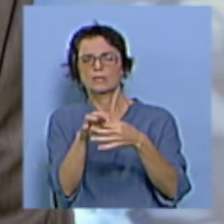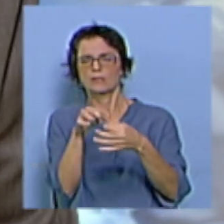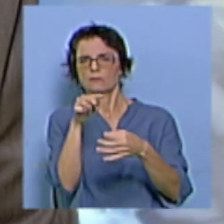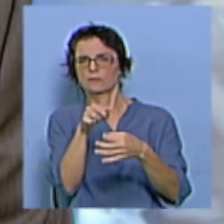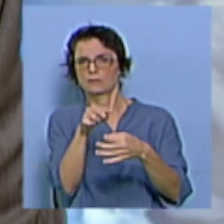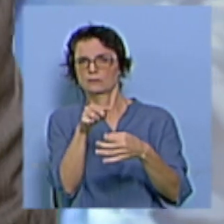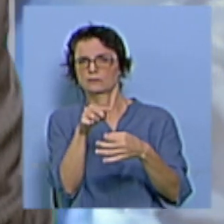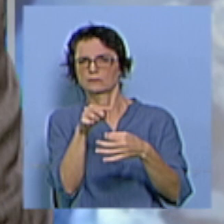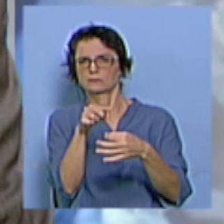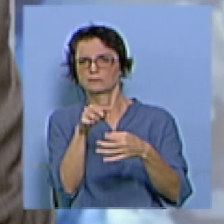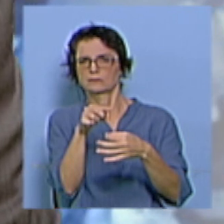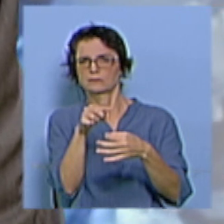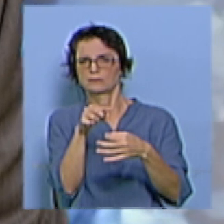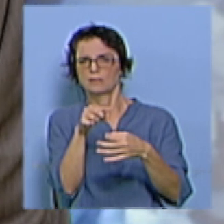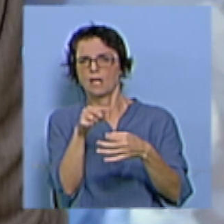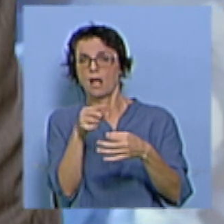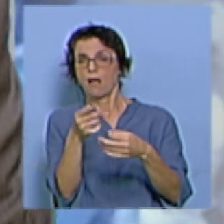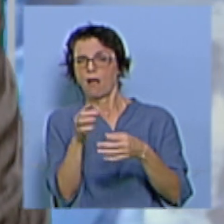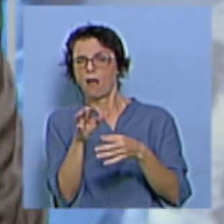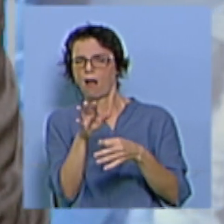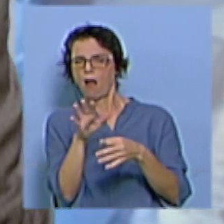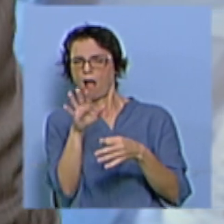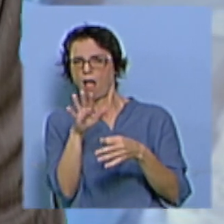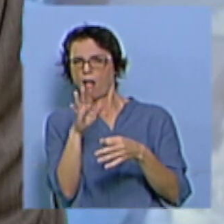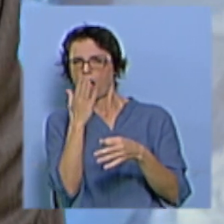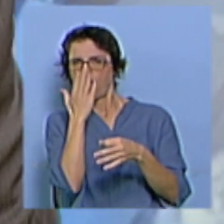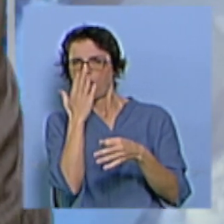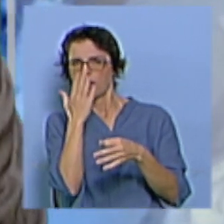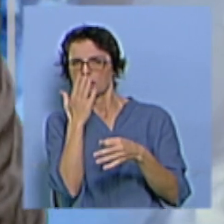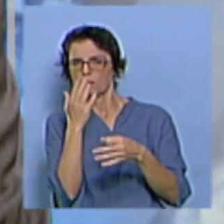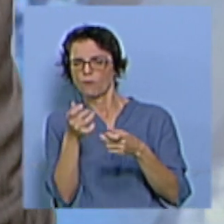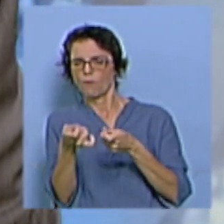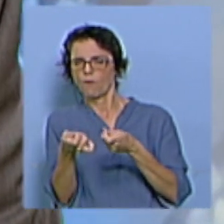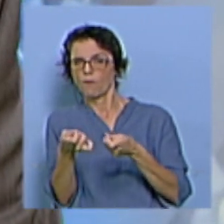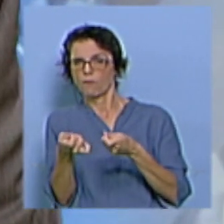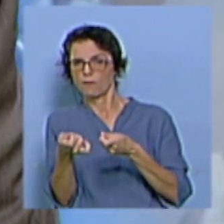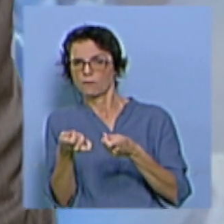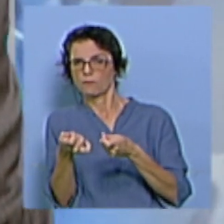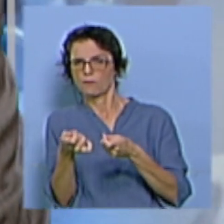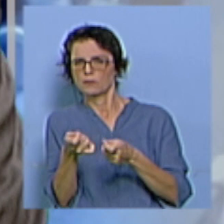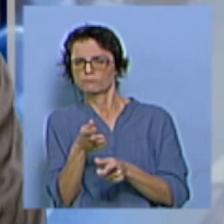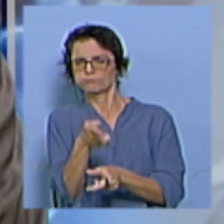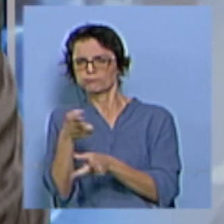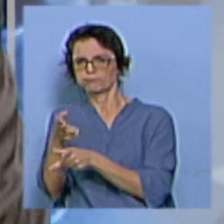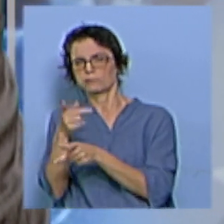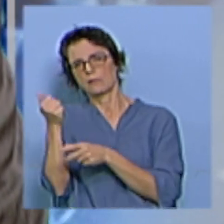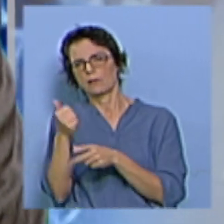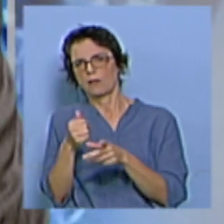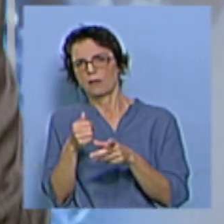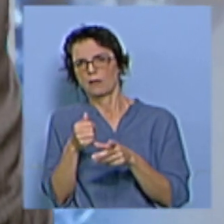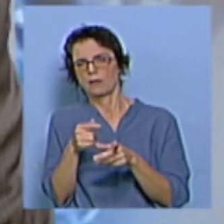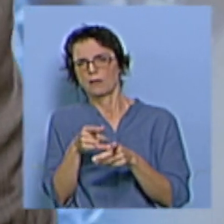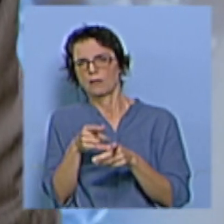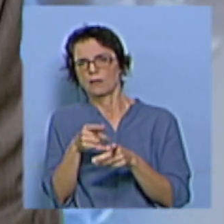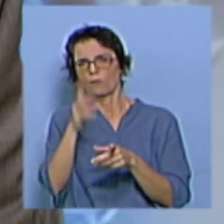de preparação e de treino terrorista no Afeganistão. Aí é que são preparados pessoas,